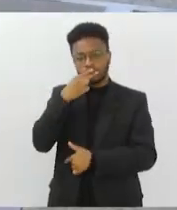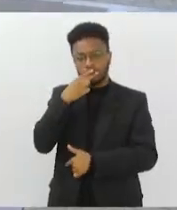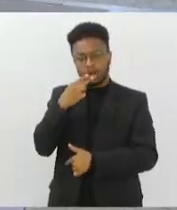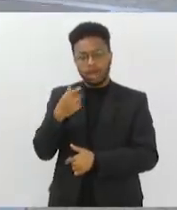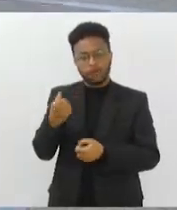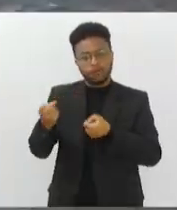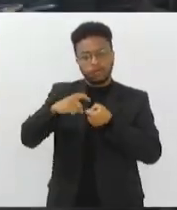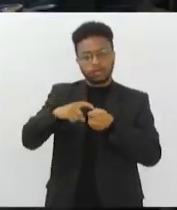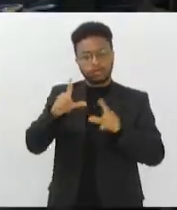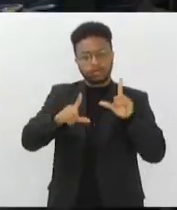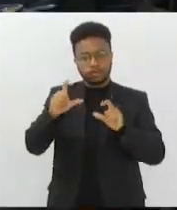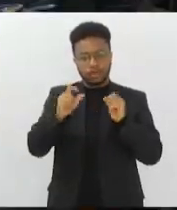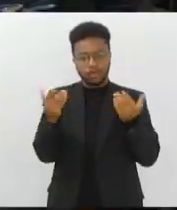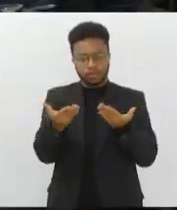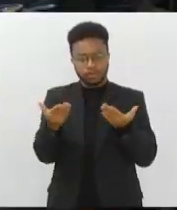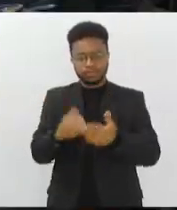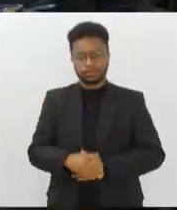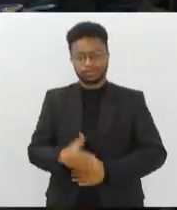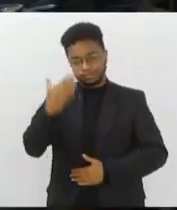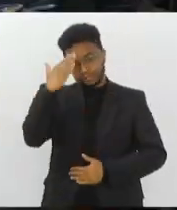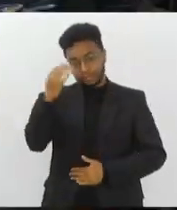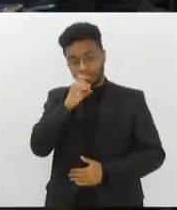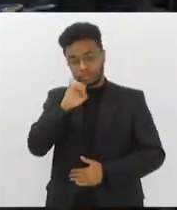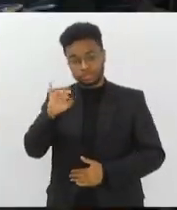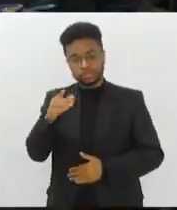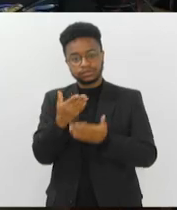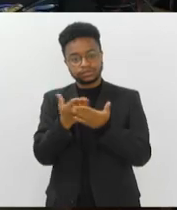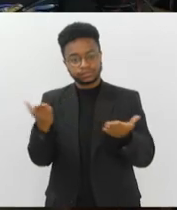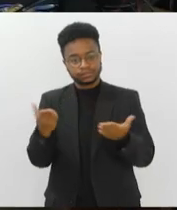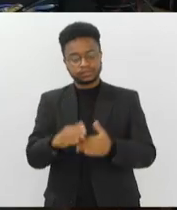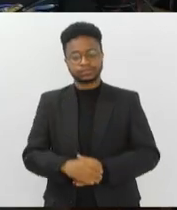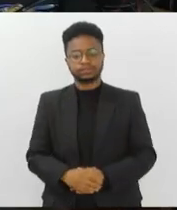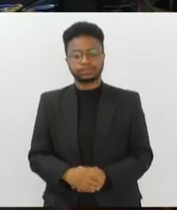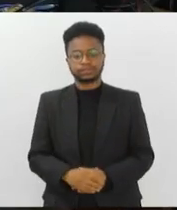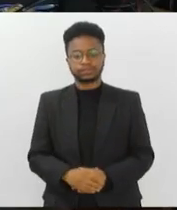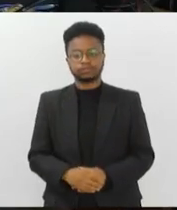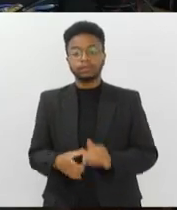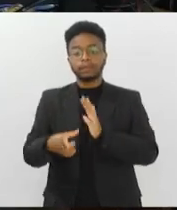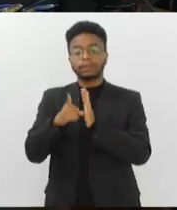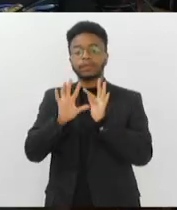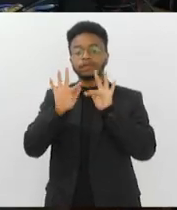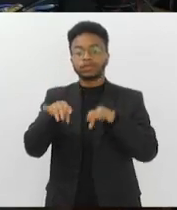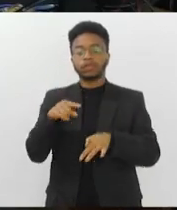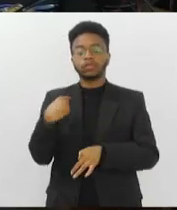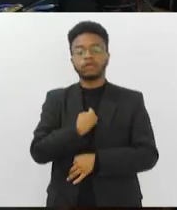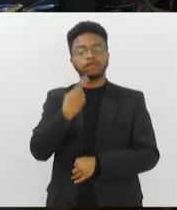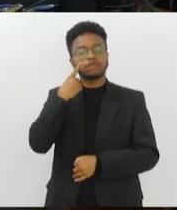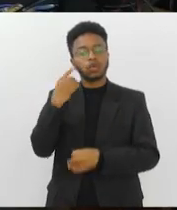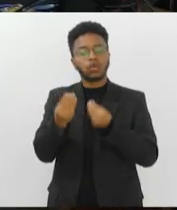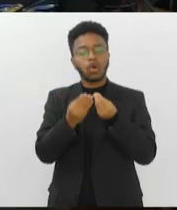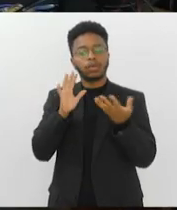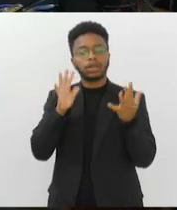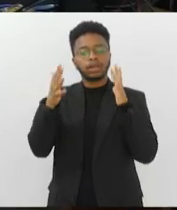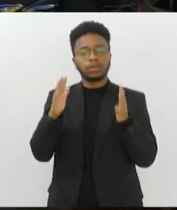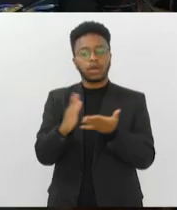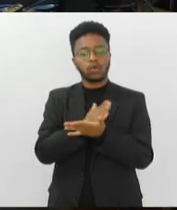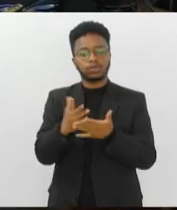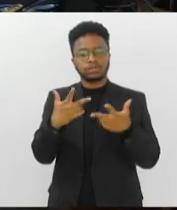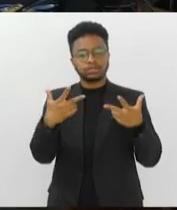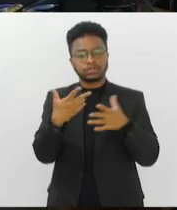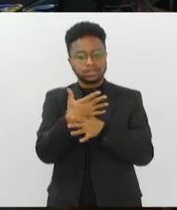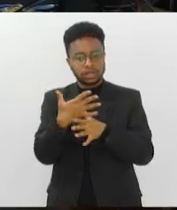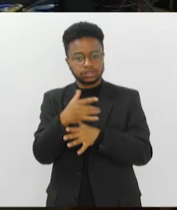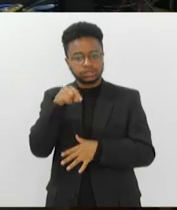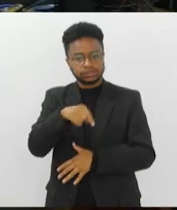estúdio, Vicente. Obrigado, PV. Bom dia aí para você. E antes de encerrar, vamos dar uma olhada no tempo em algumas cidades